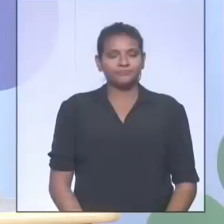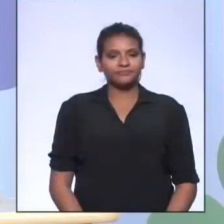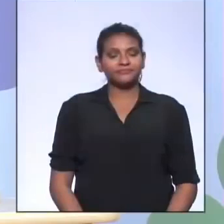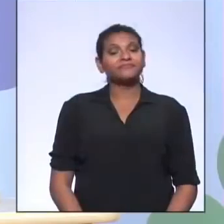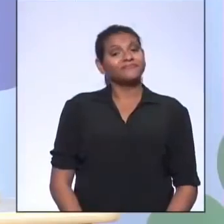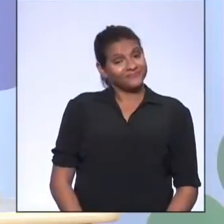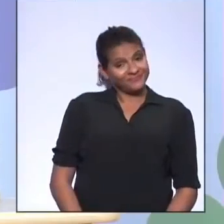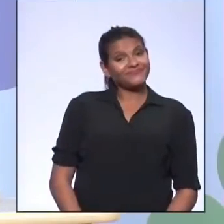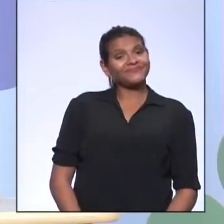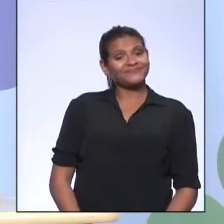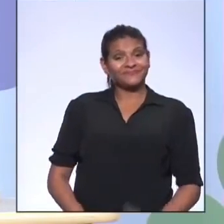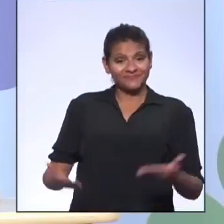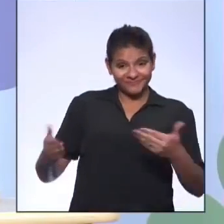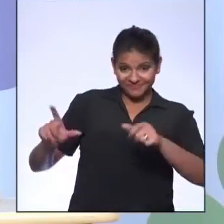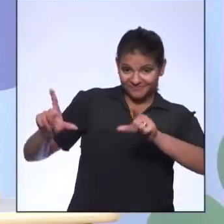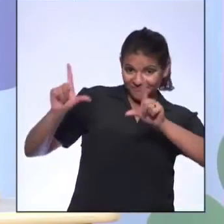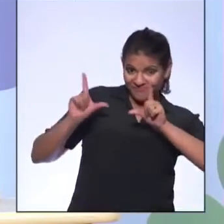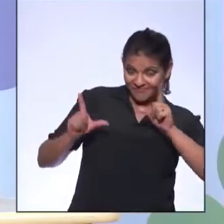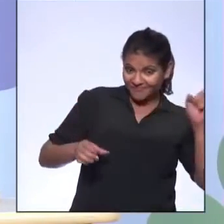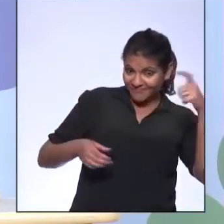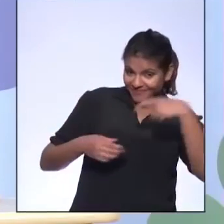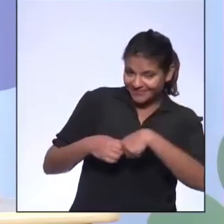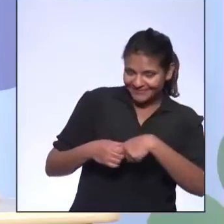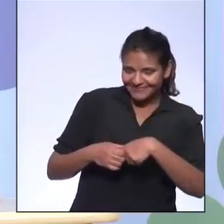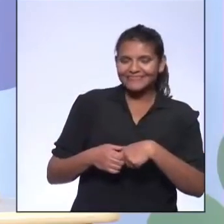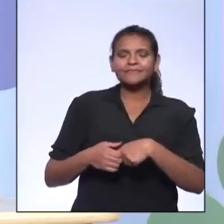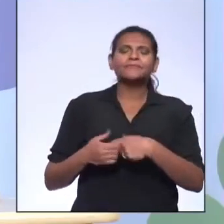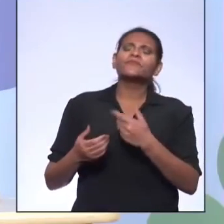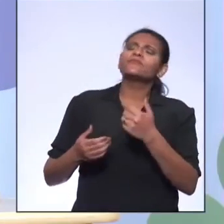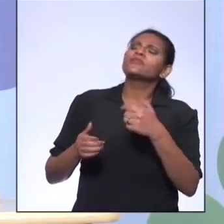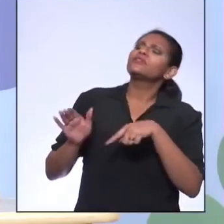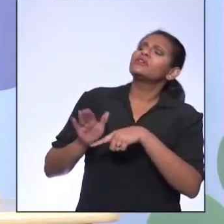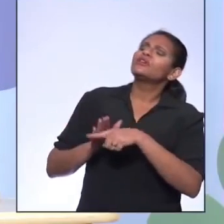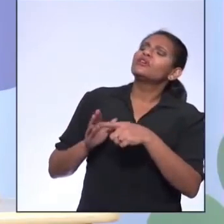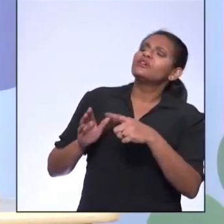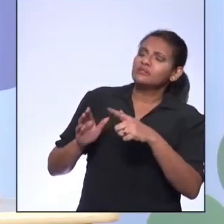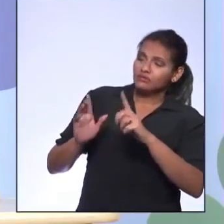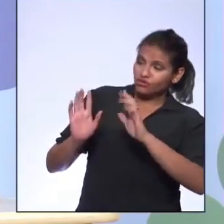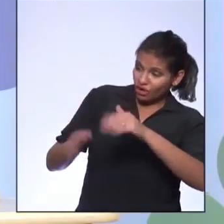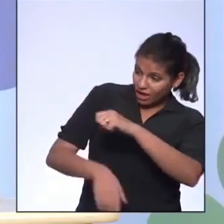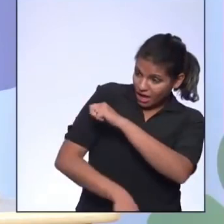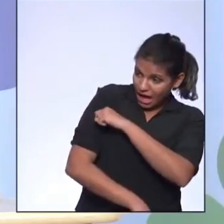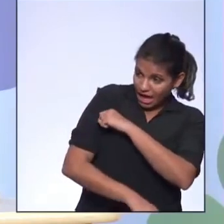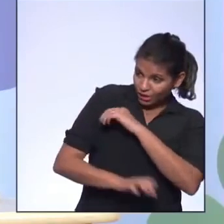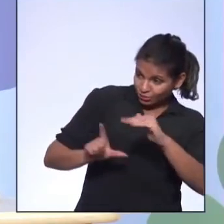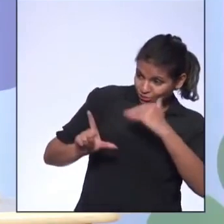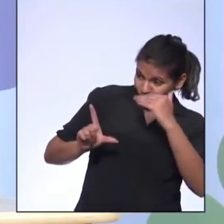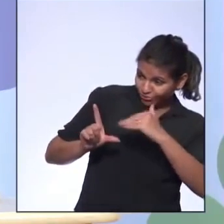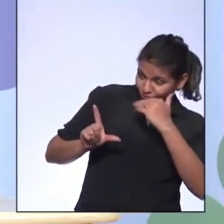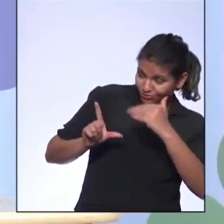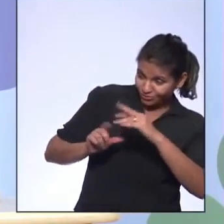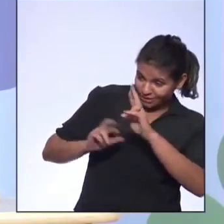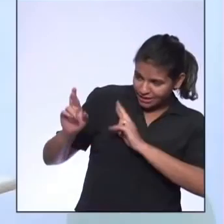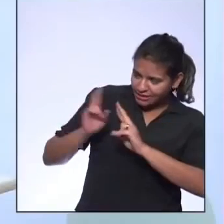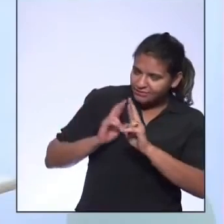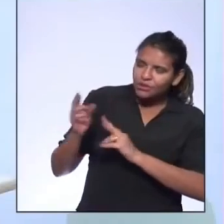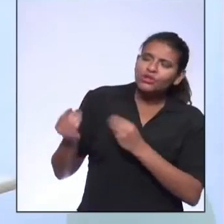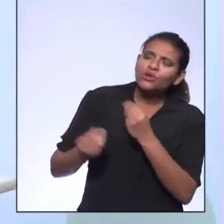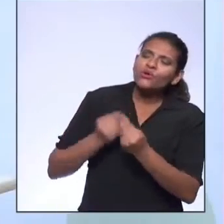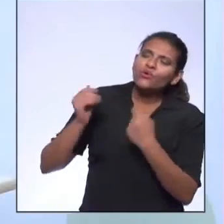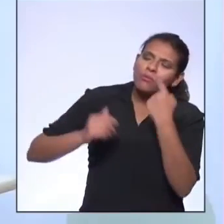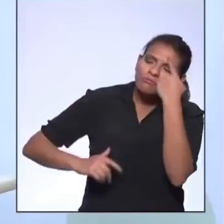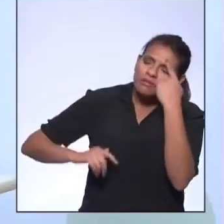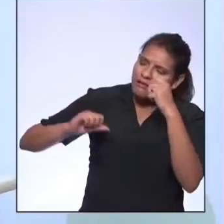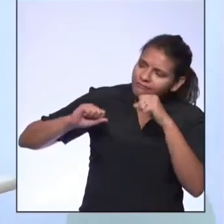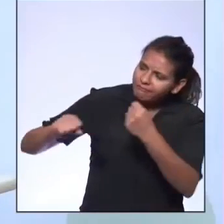E vamos lá, professor Mauro, como que os nossos alunos estão fazendo aí para defender as suas ideias? Então, professora